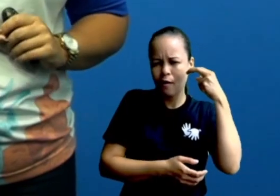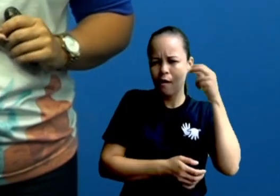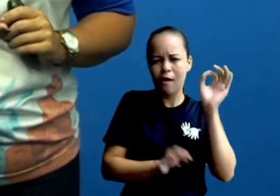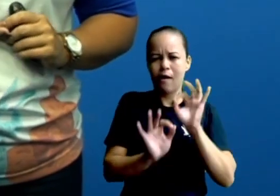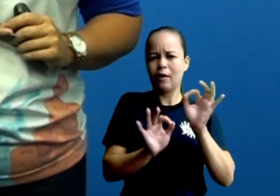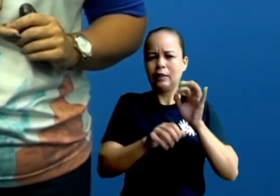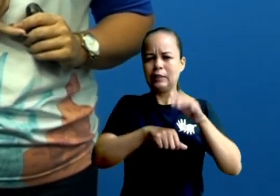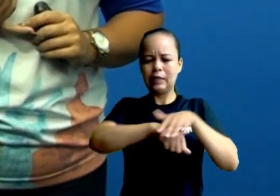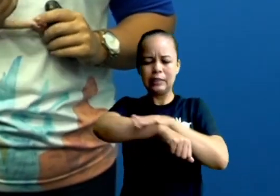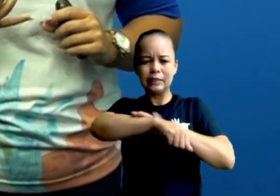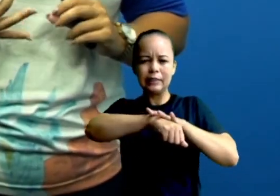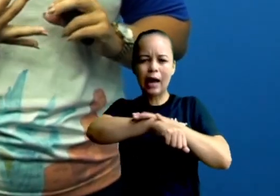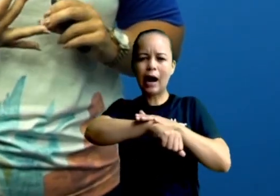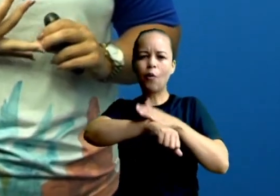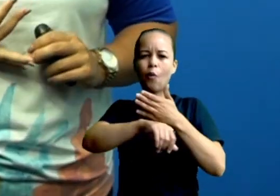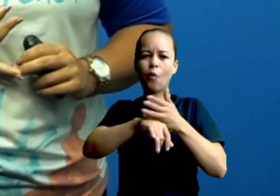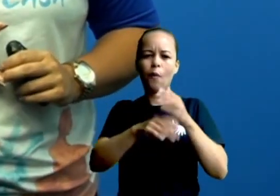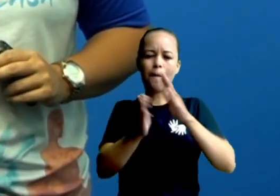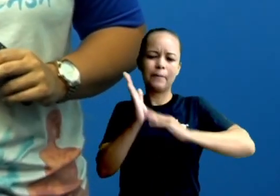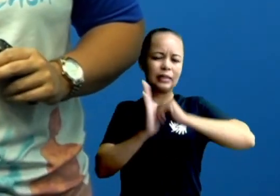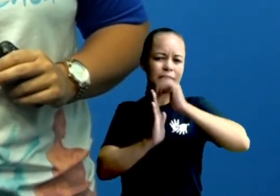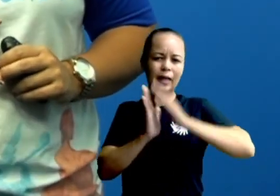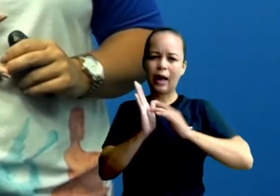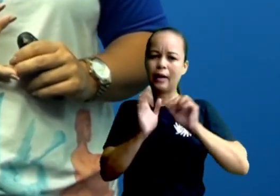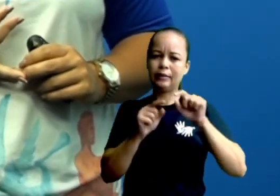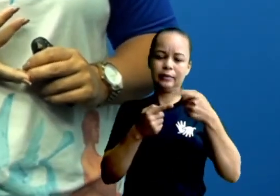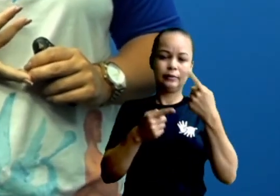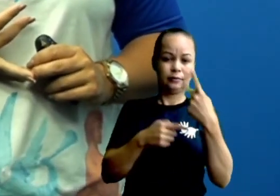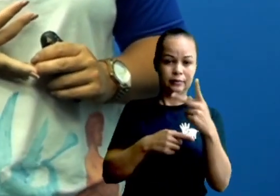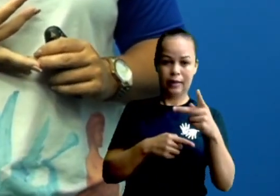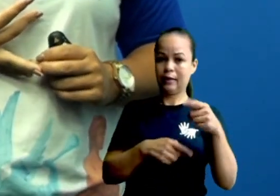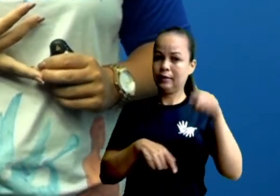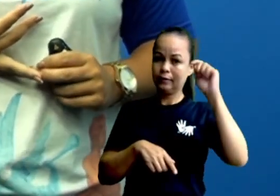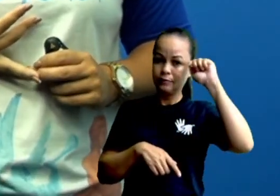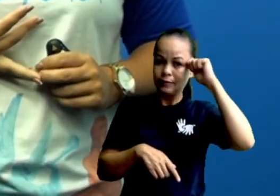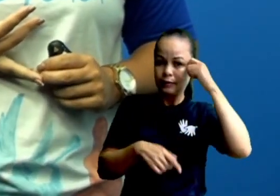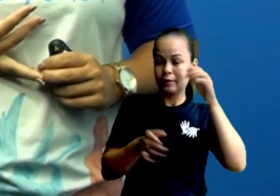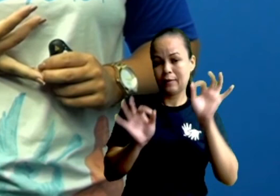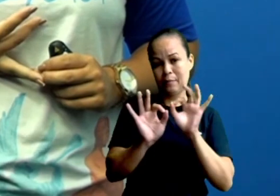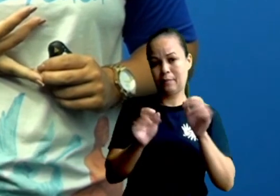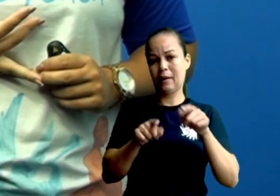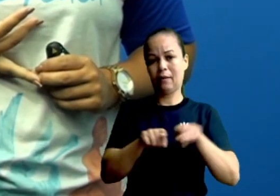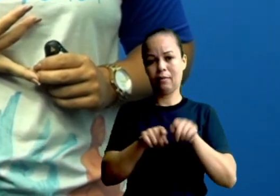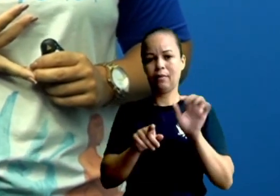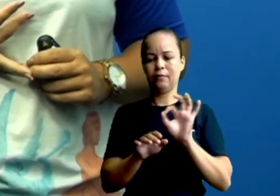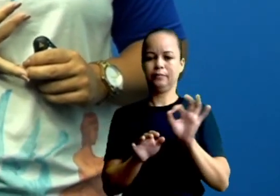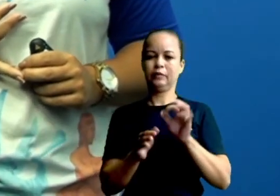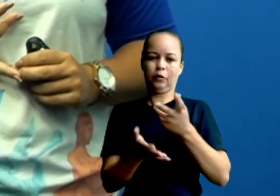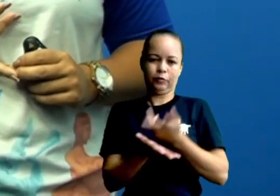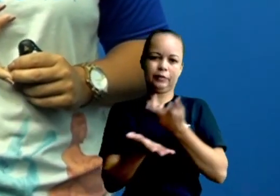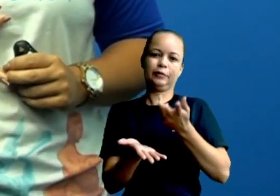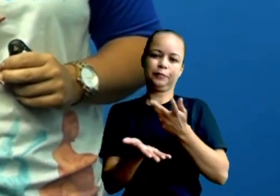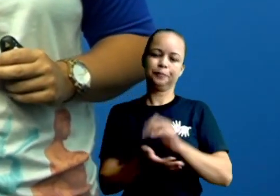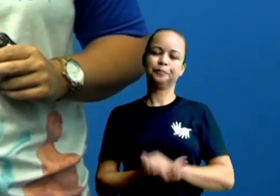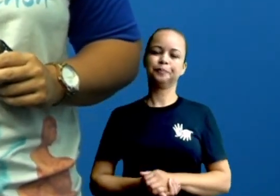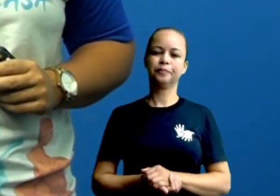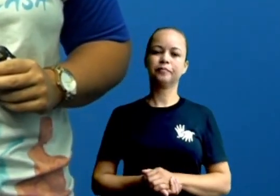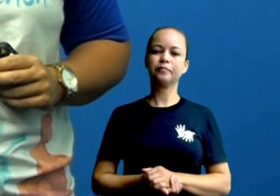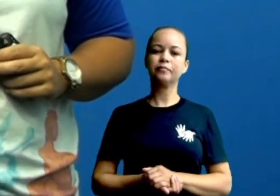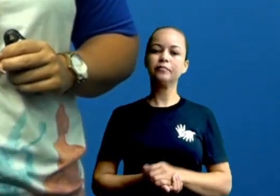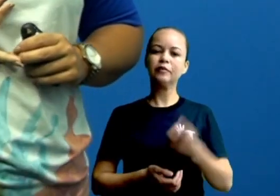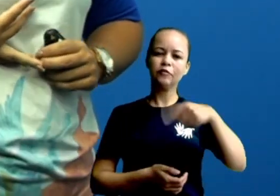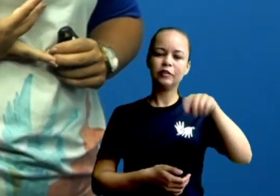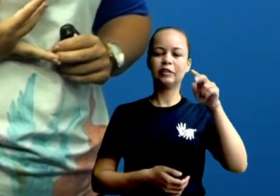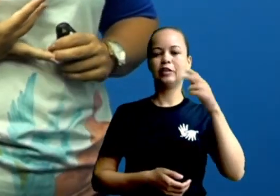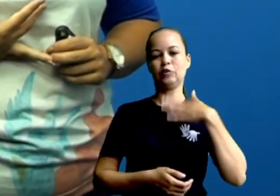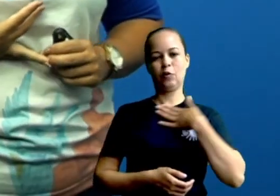queria pintar a mãe dele, nem na cor dele, certo? E foi isso que aconteceu, tá? Gostaram da história? Espero que